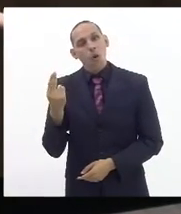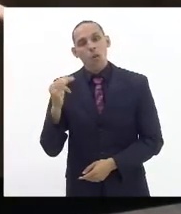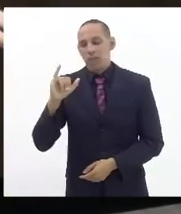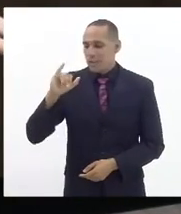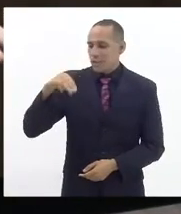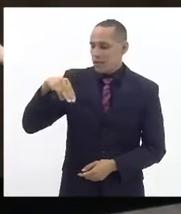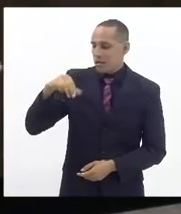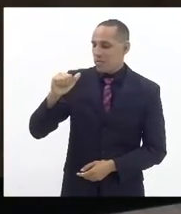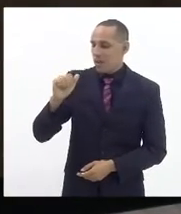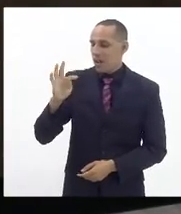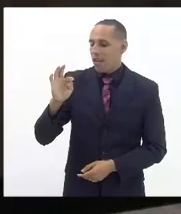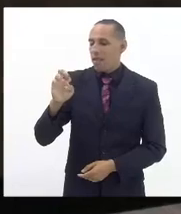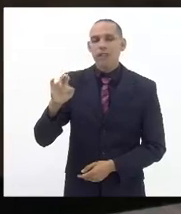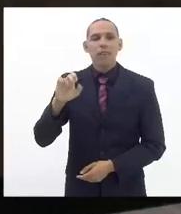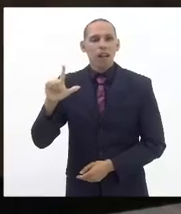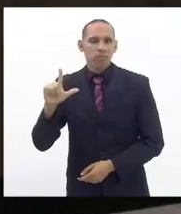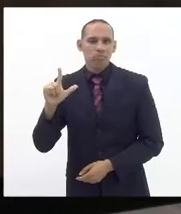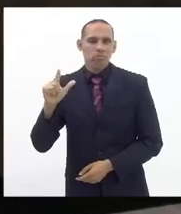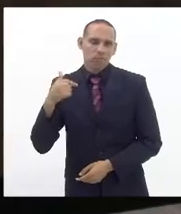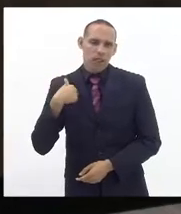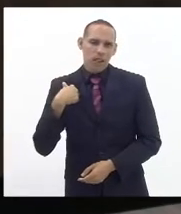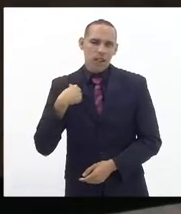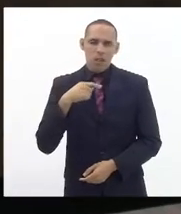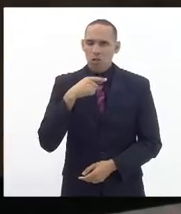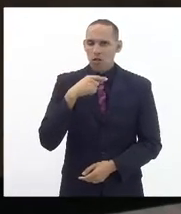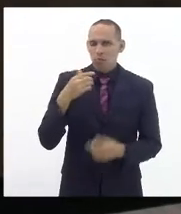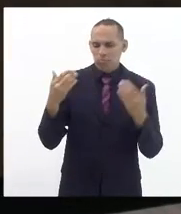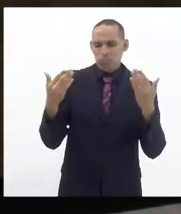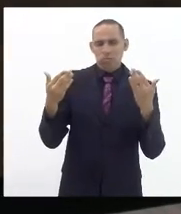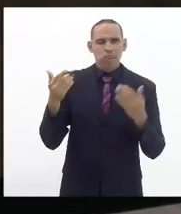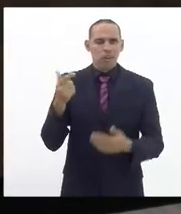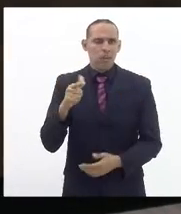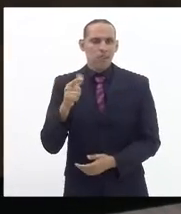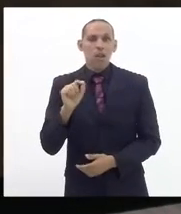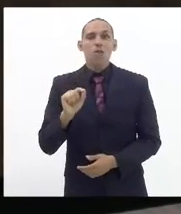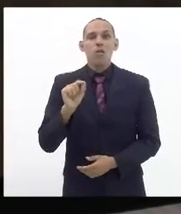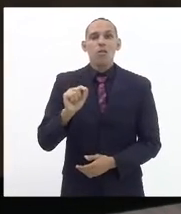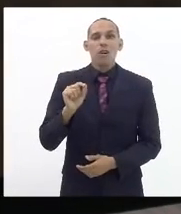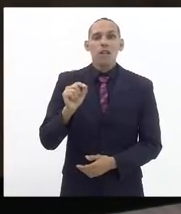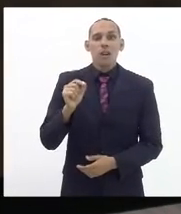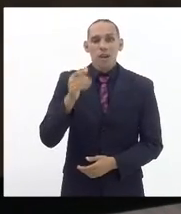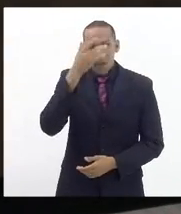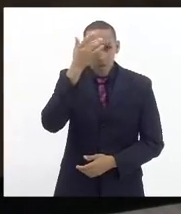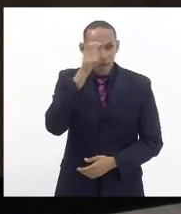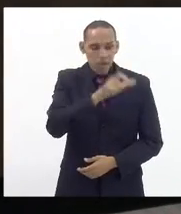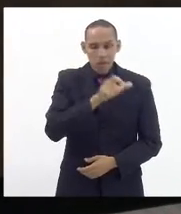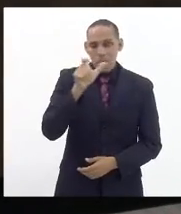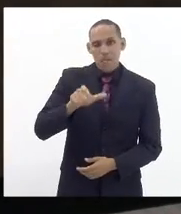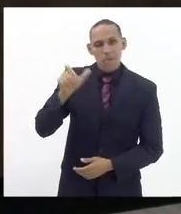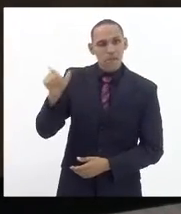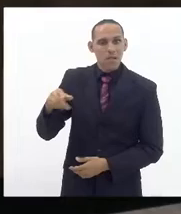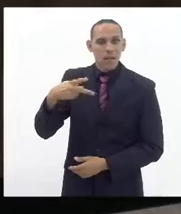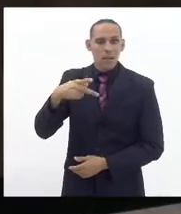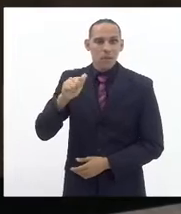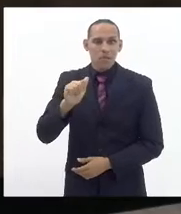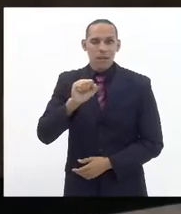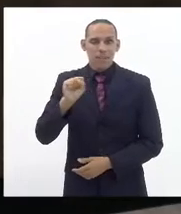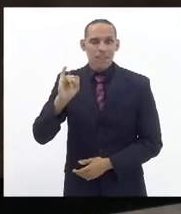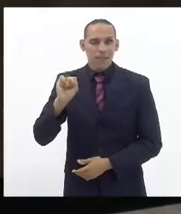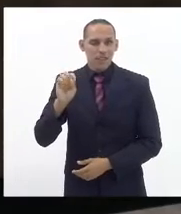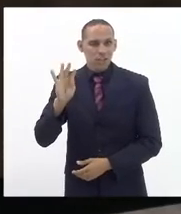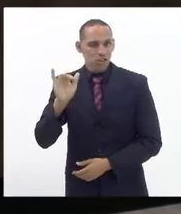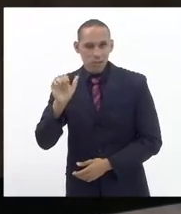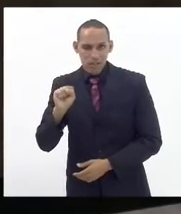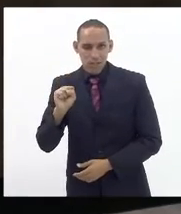tenho dúvida nenhuma que ela está falando de passistas. Passistas é o genérico,